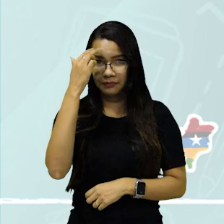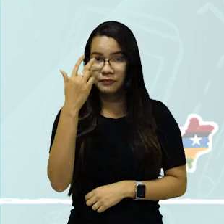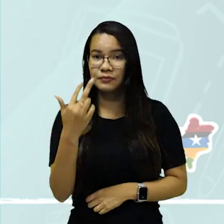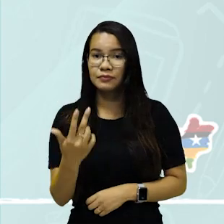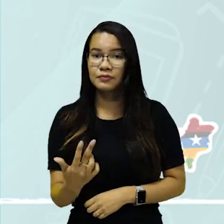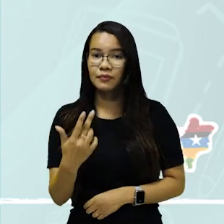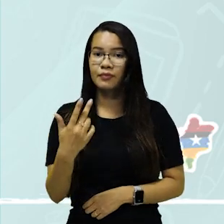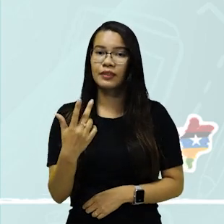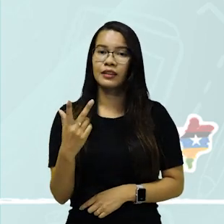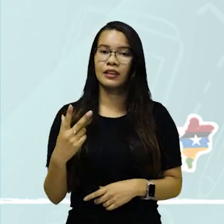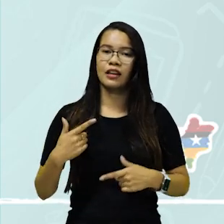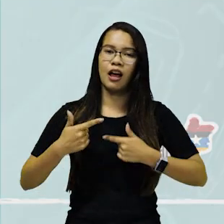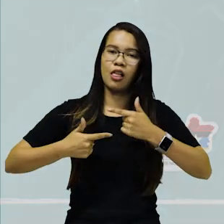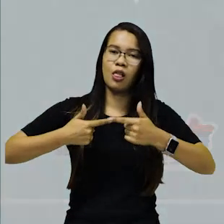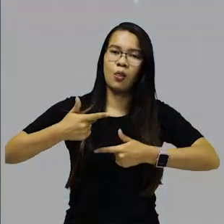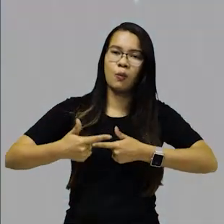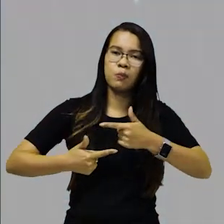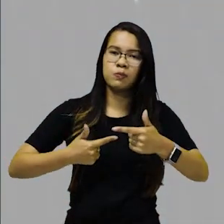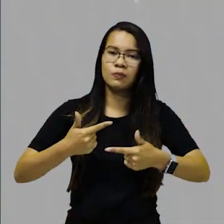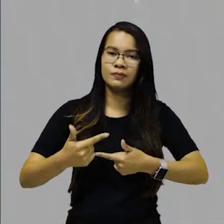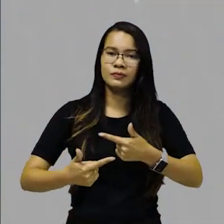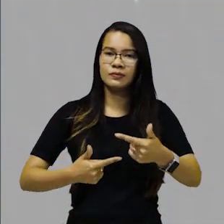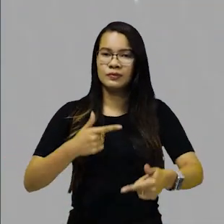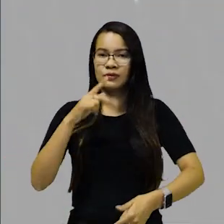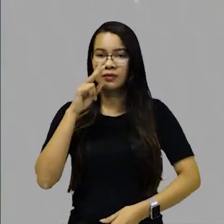por igualdade de gênero.